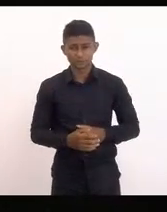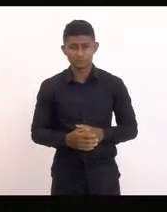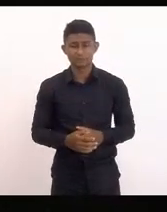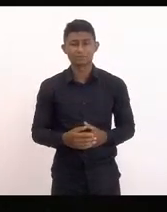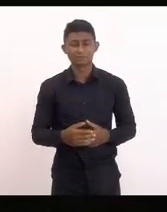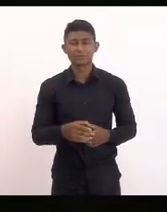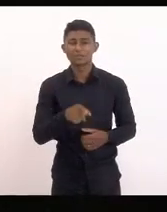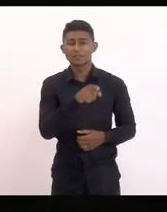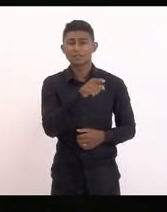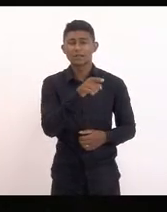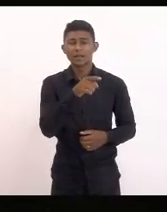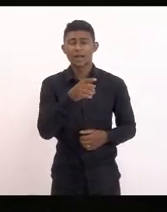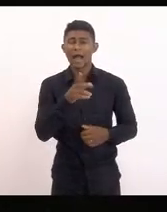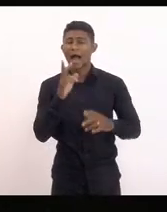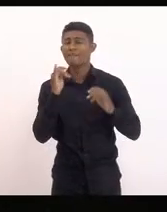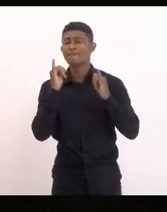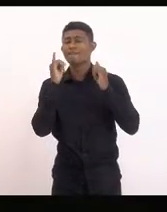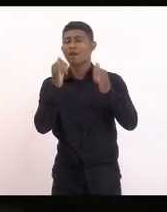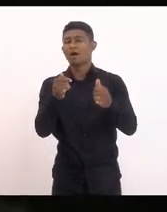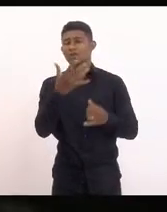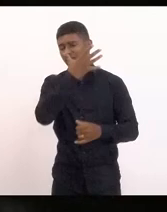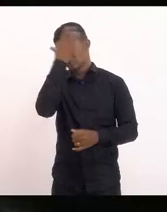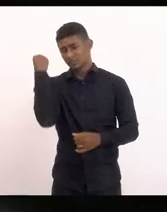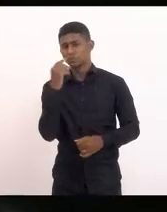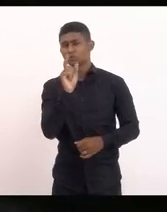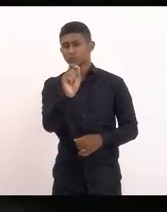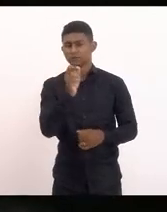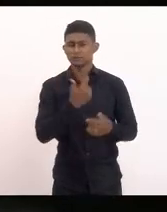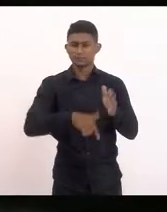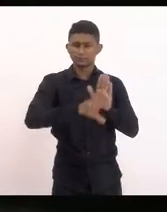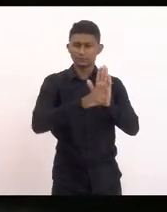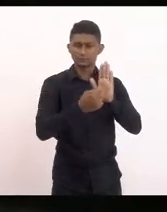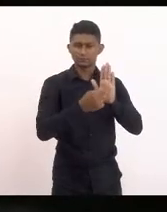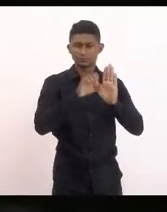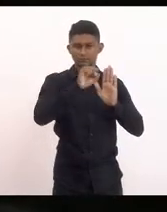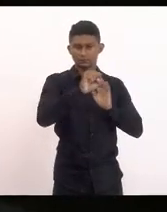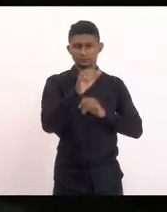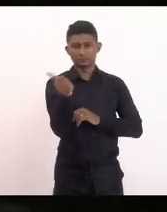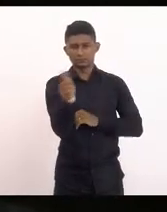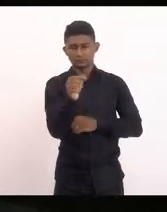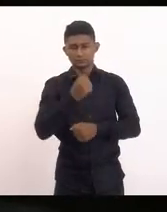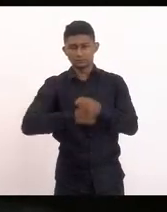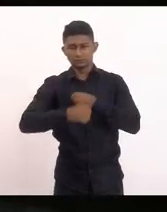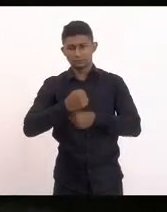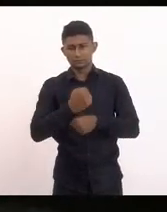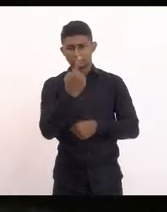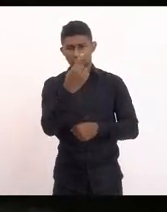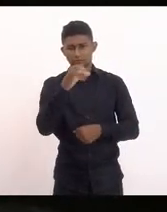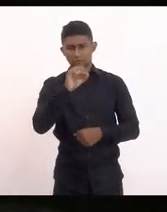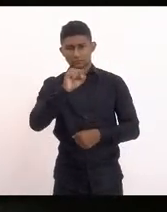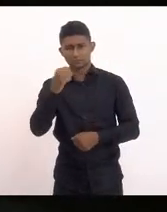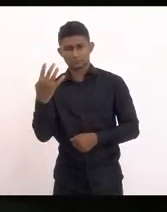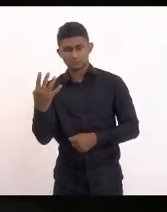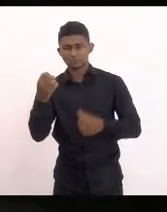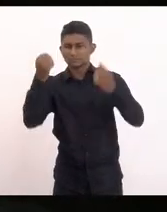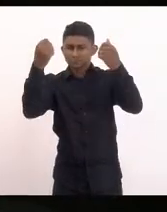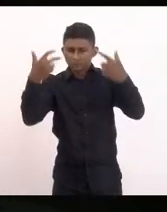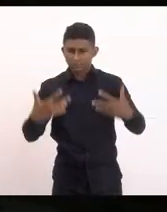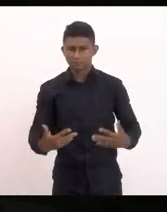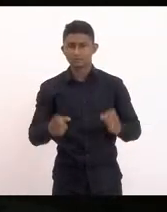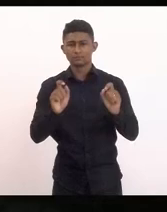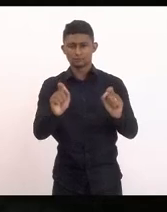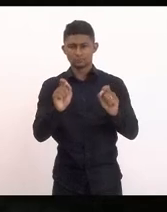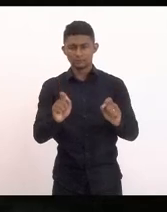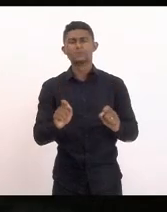de dizer para o senhor que a Lei 811 de 84, que um dia disse que podia